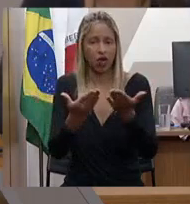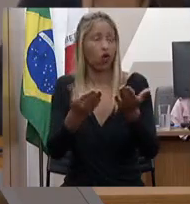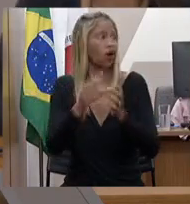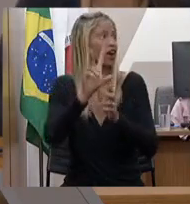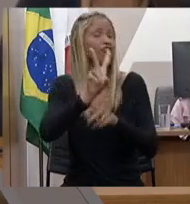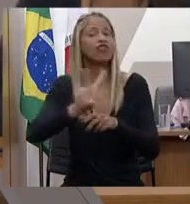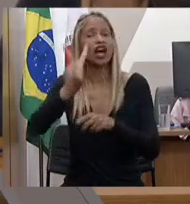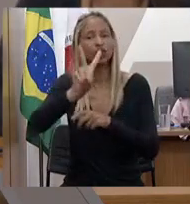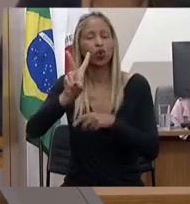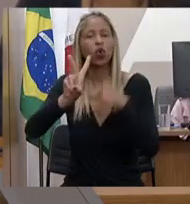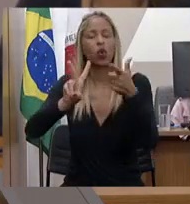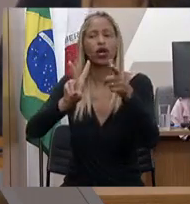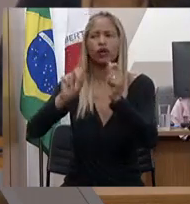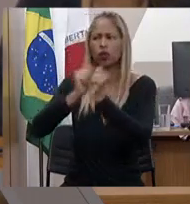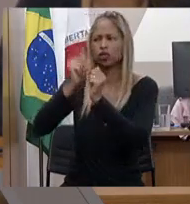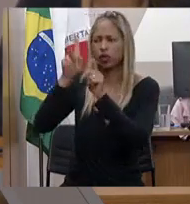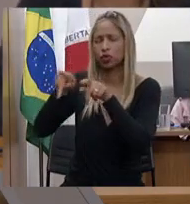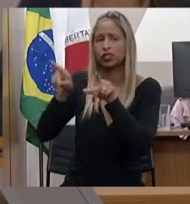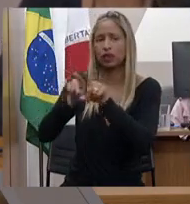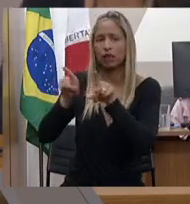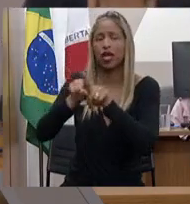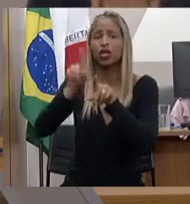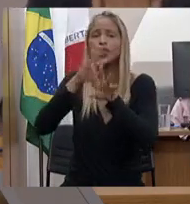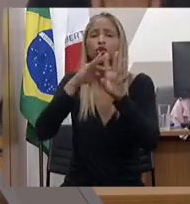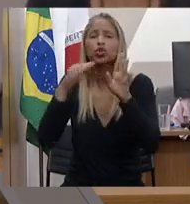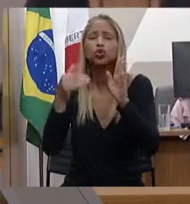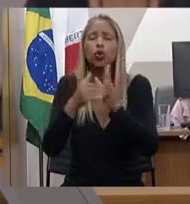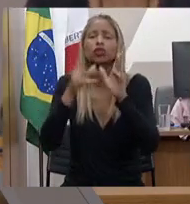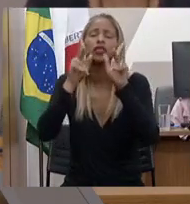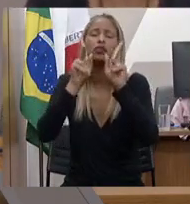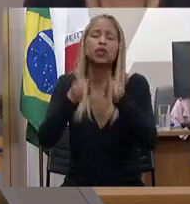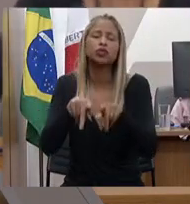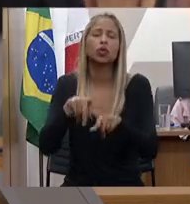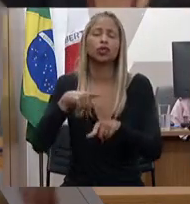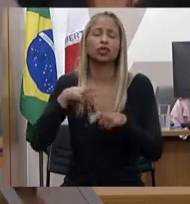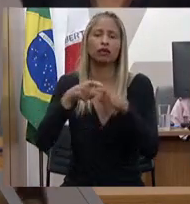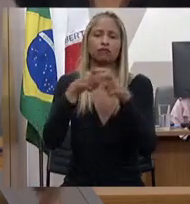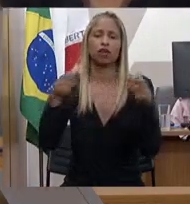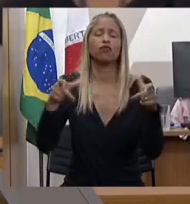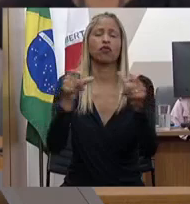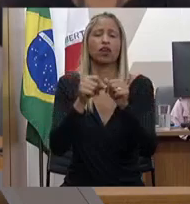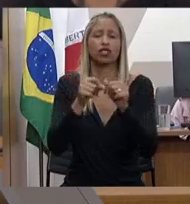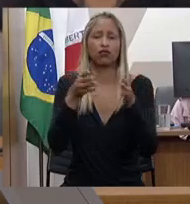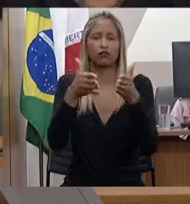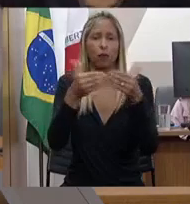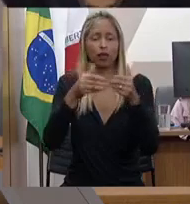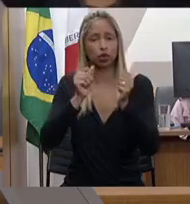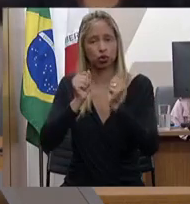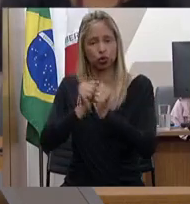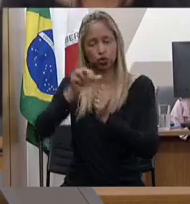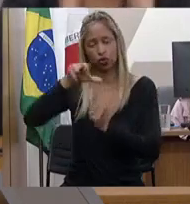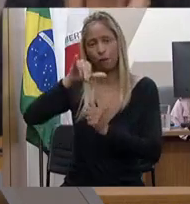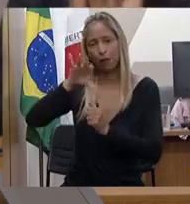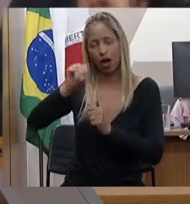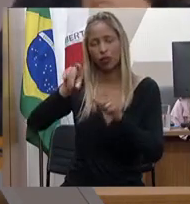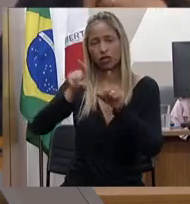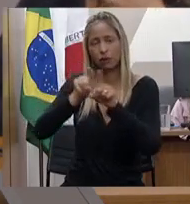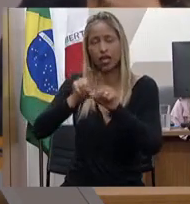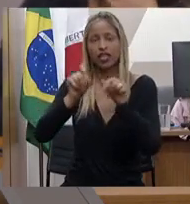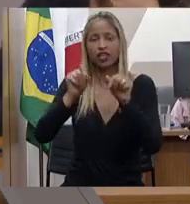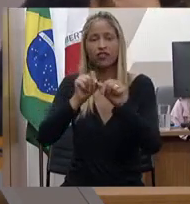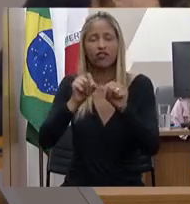aqui junto conosco Betão todo e vai ser um grande que eu vou fazer junto com o meu companheiro Marcos que dirige